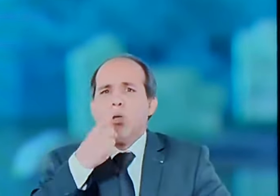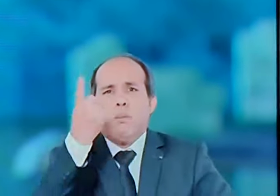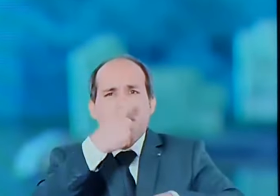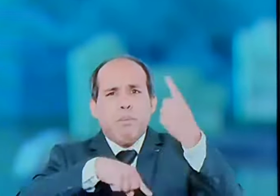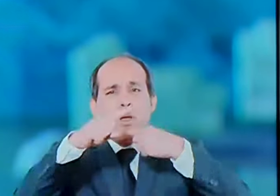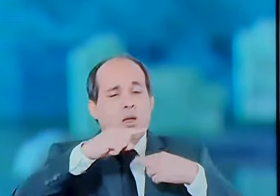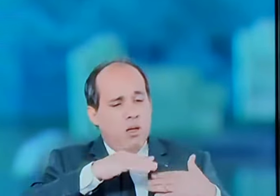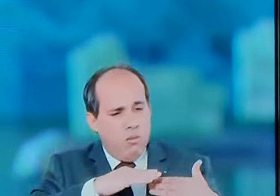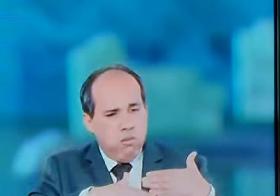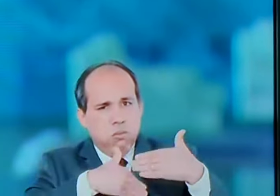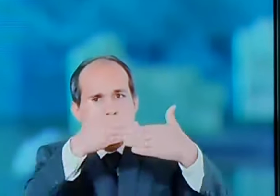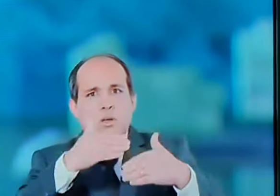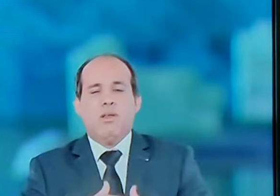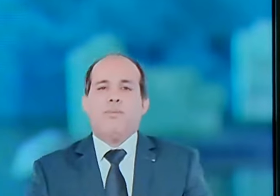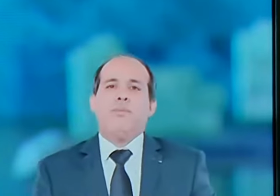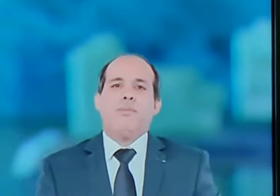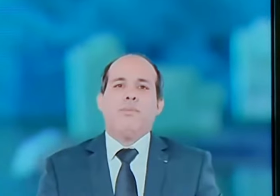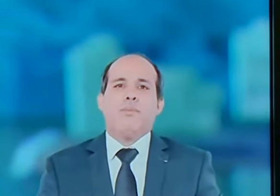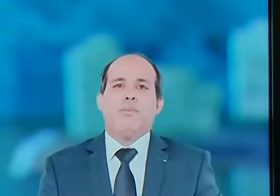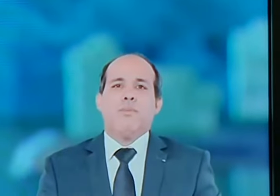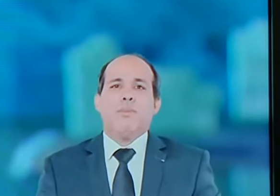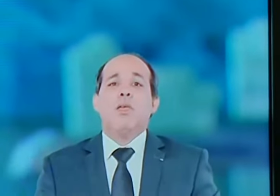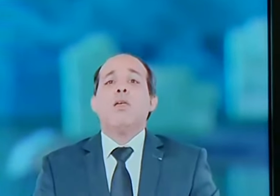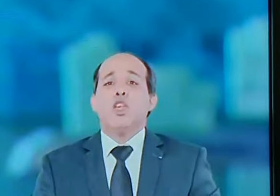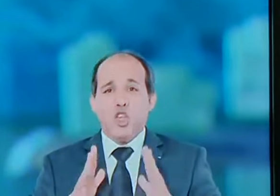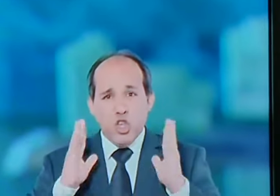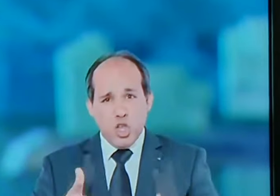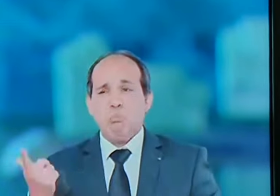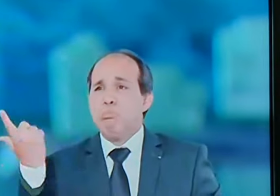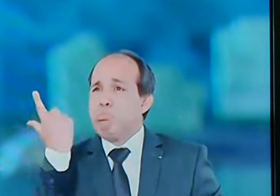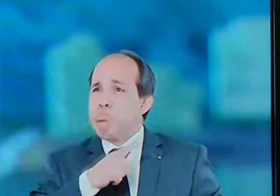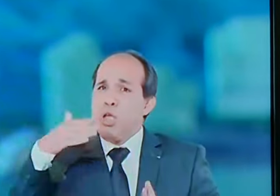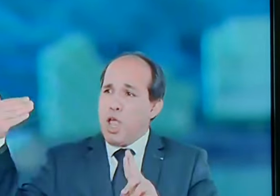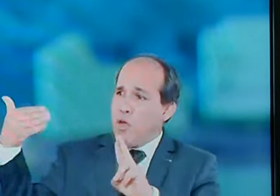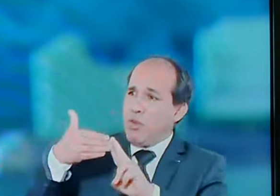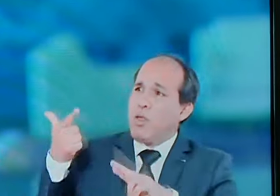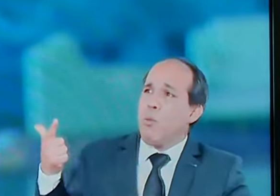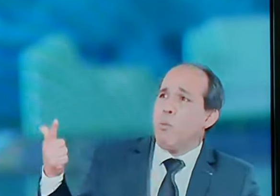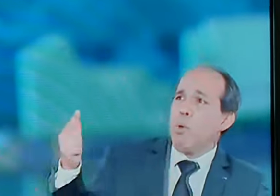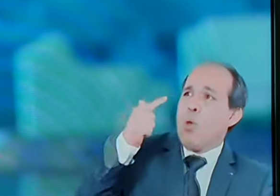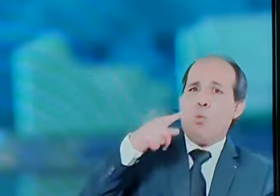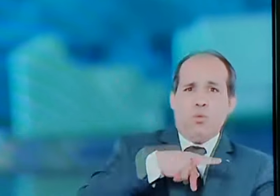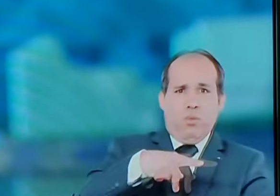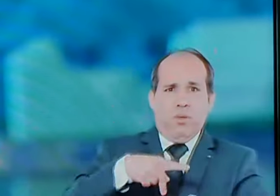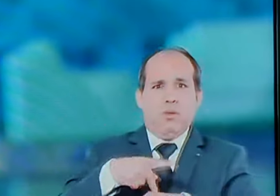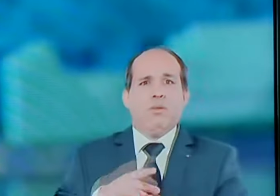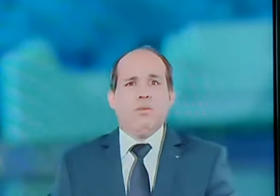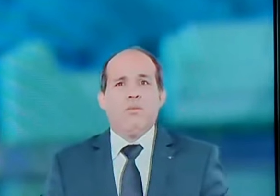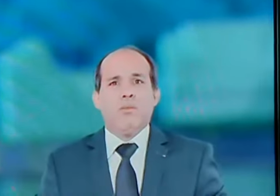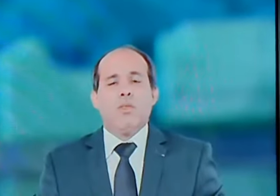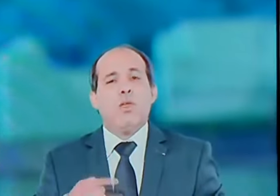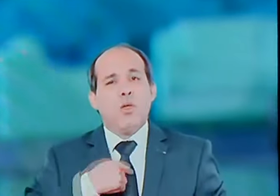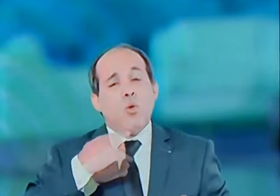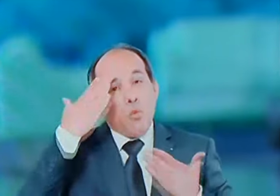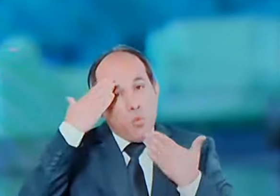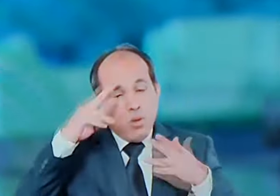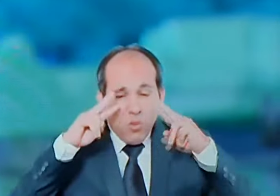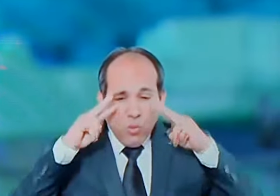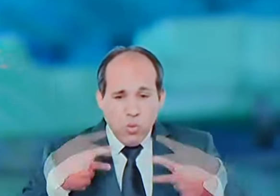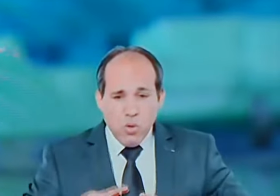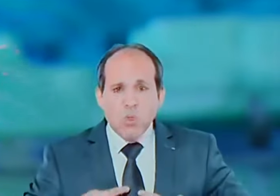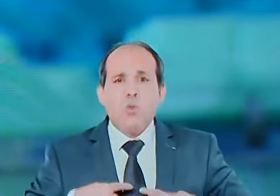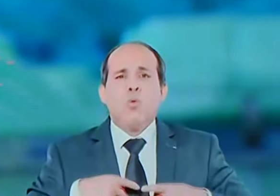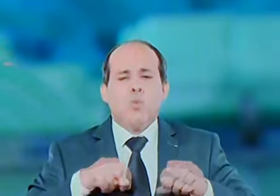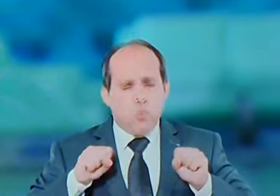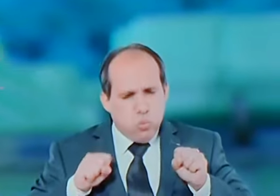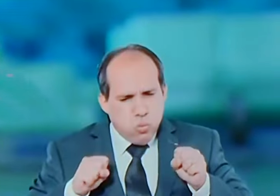progresso e ao desenvolvimento, sendo inclusive referência para outras nações. Agradeço e reconheço